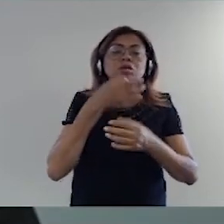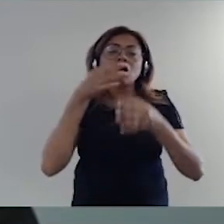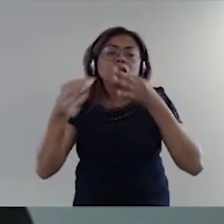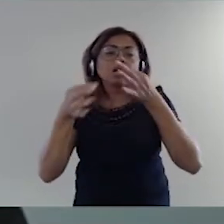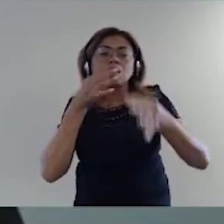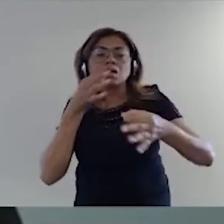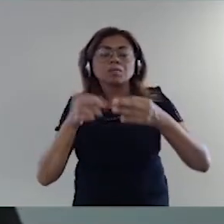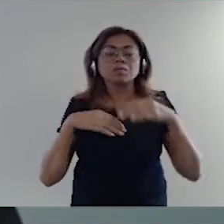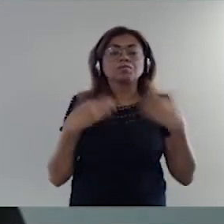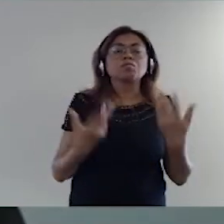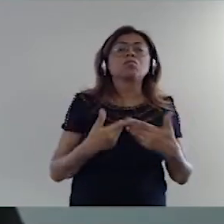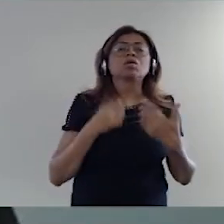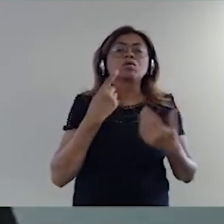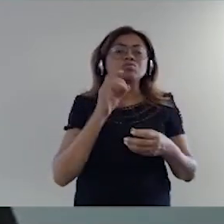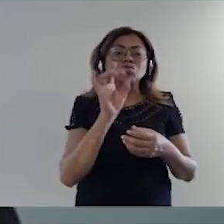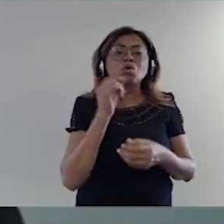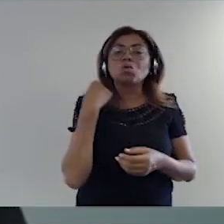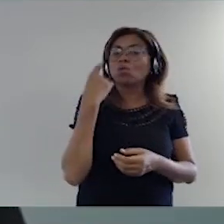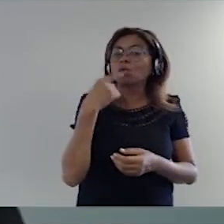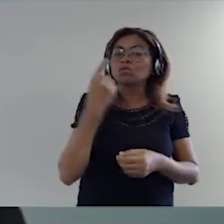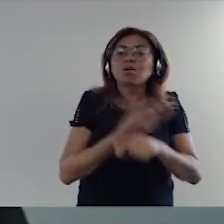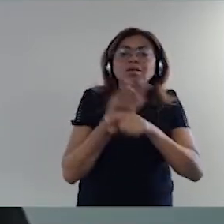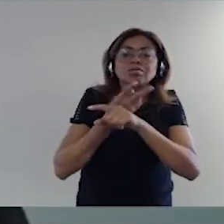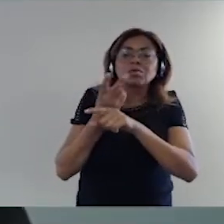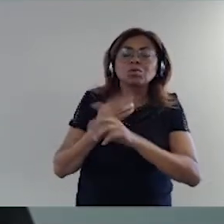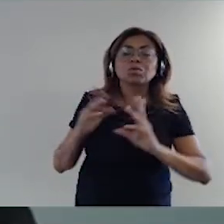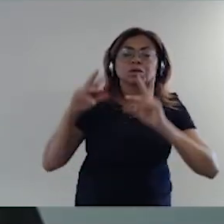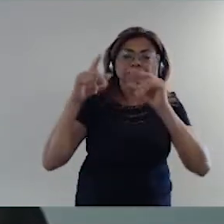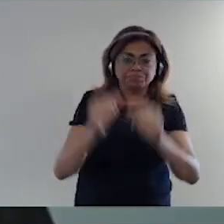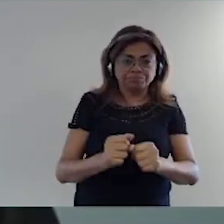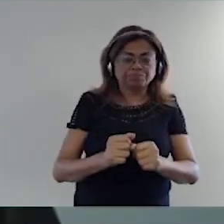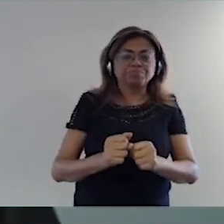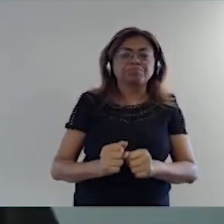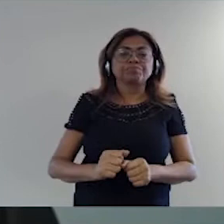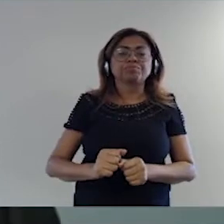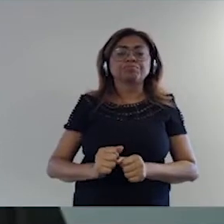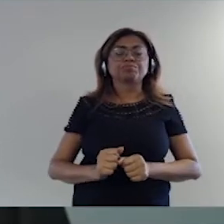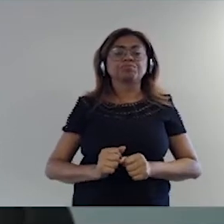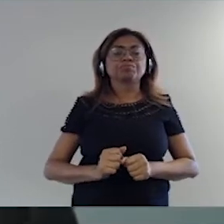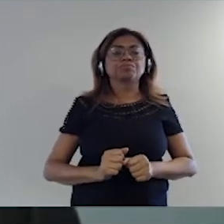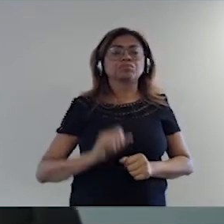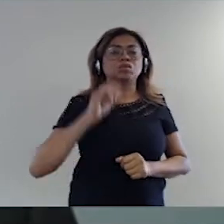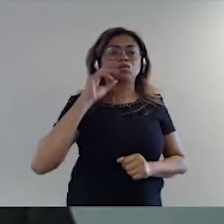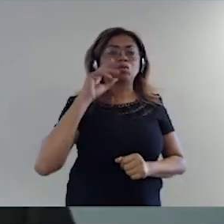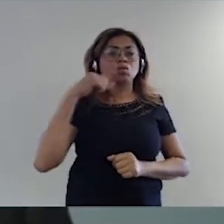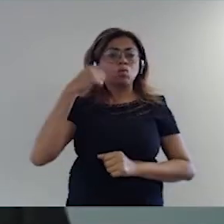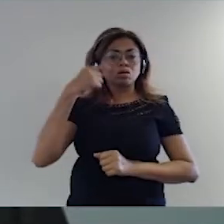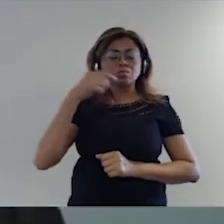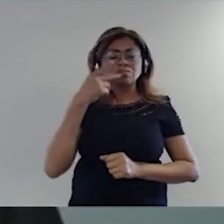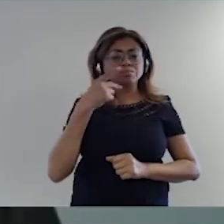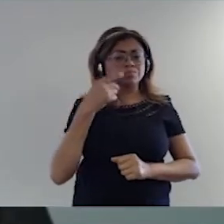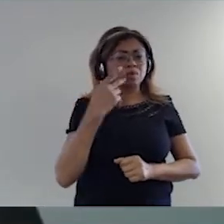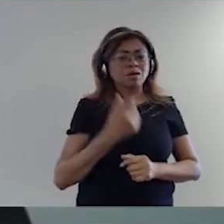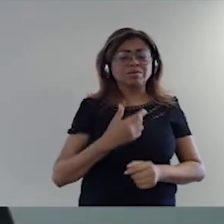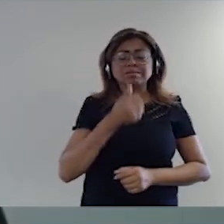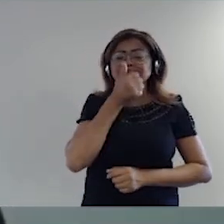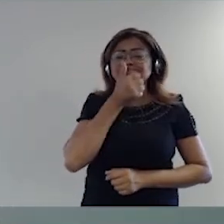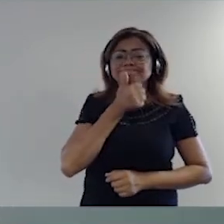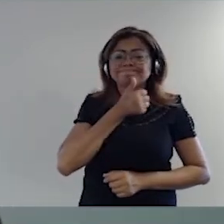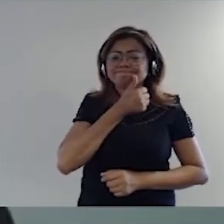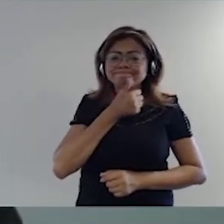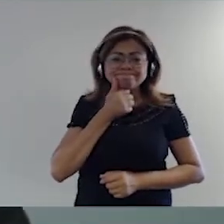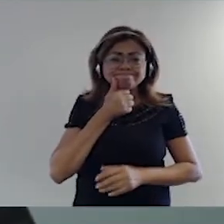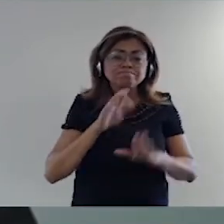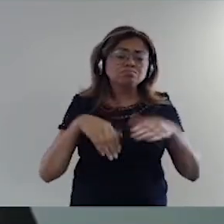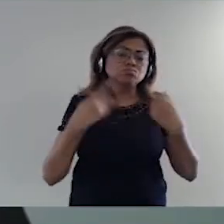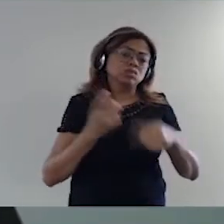ficou a cargo de quem? Do advogado. Ele acaba sendo a pessoa mais sacrificada neste momento. E